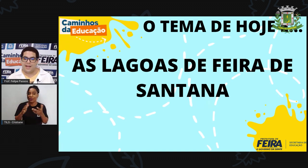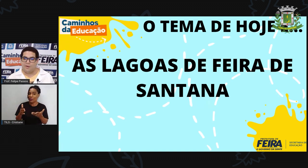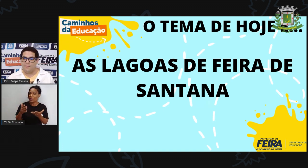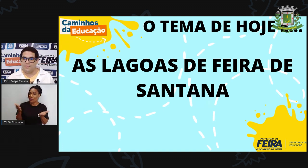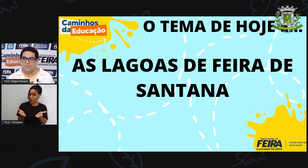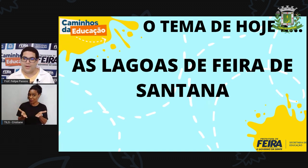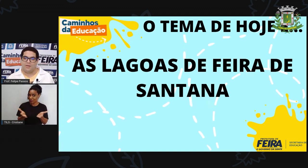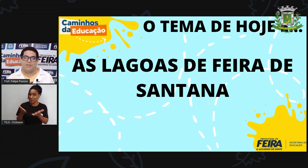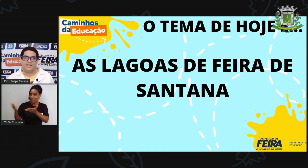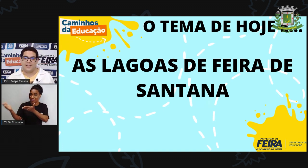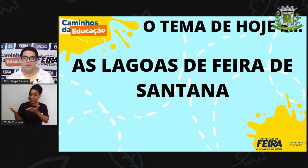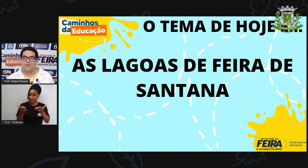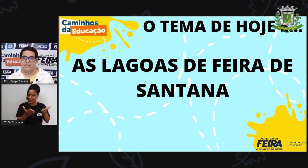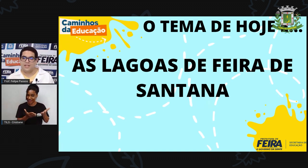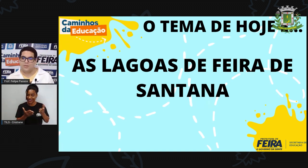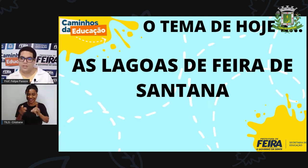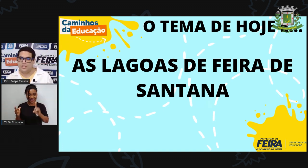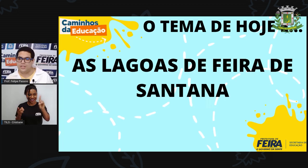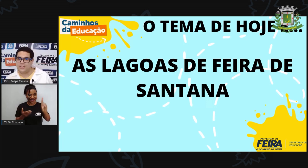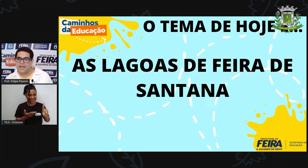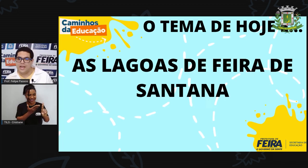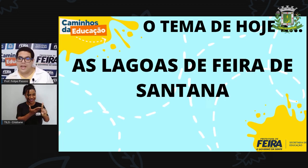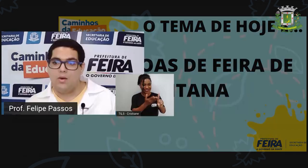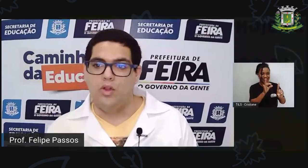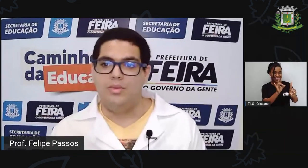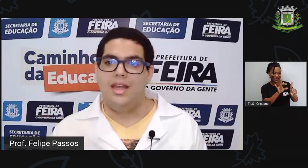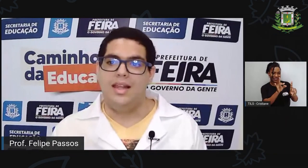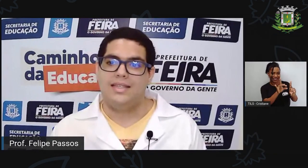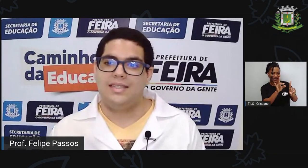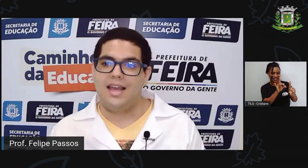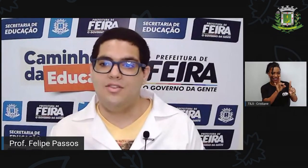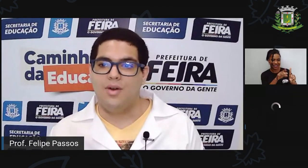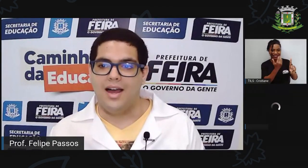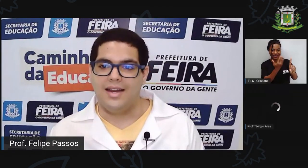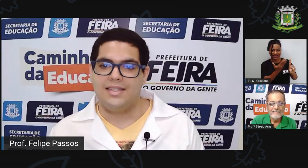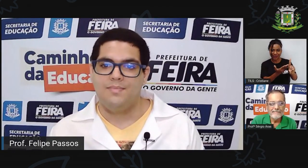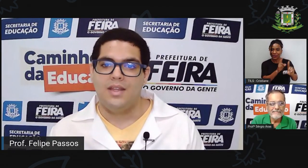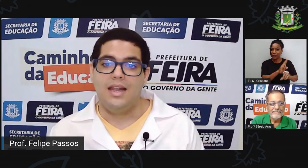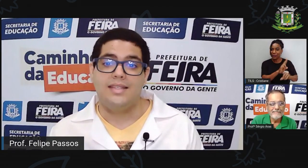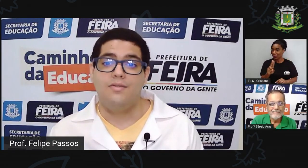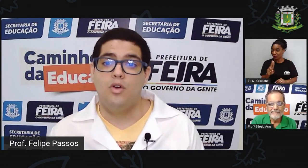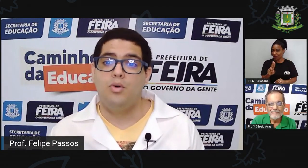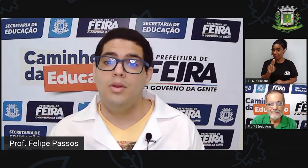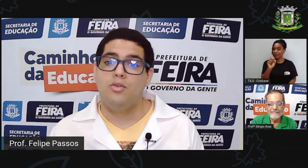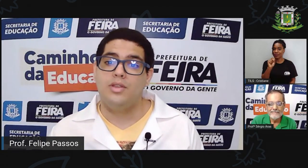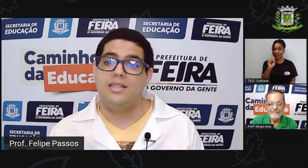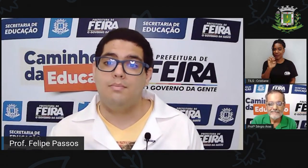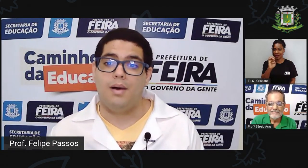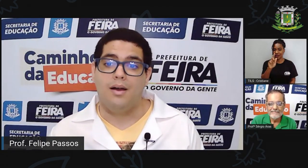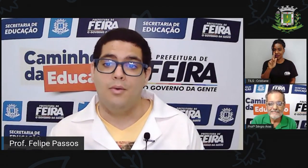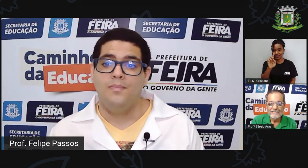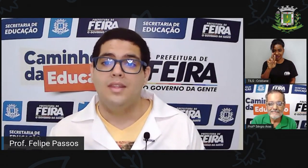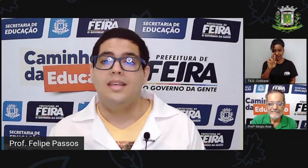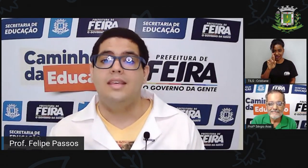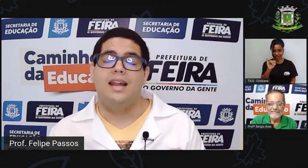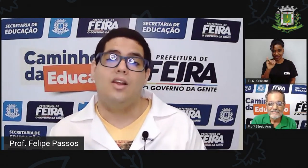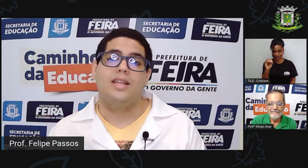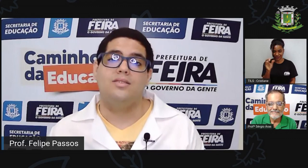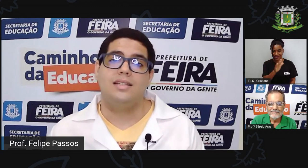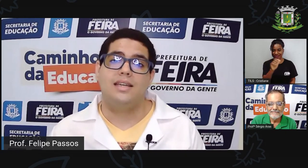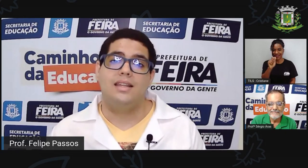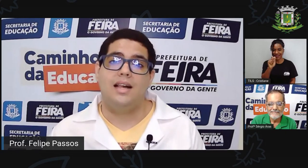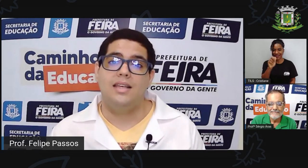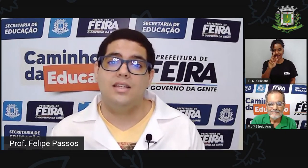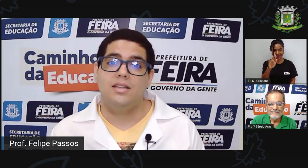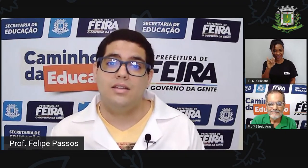especial para conversar aqui com vocês hoje, gente. O nome dele é Sérgio Aras, ele é servidor público municipal e ele é